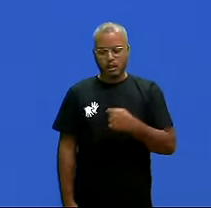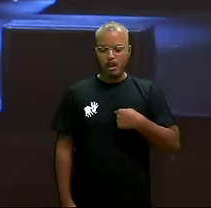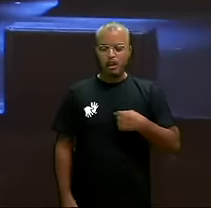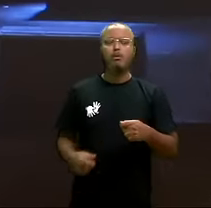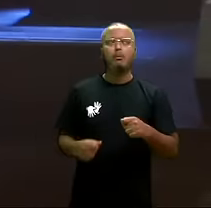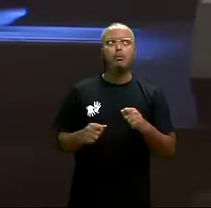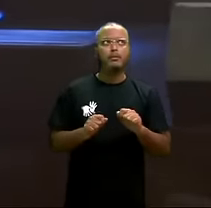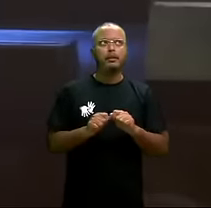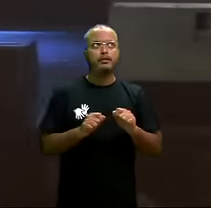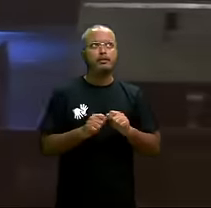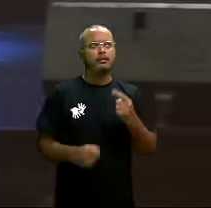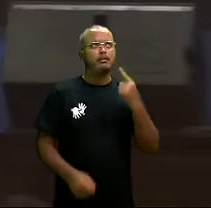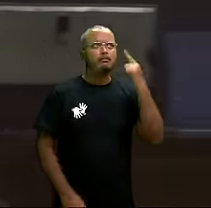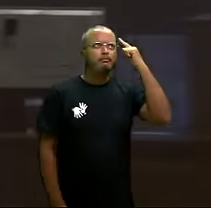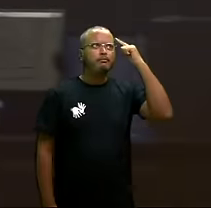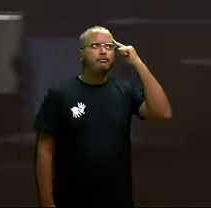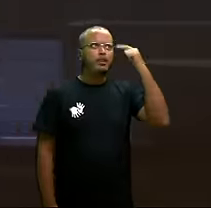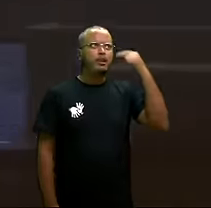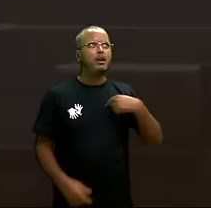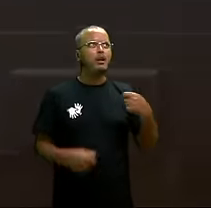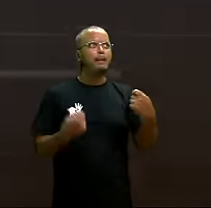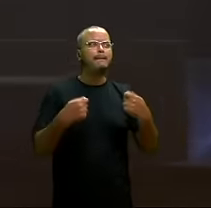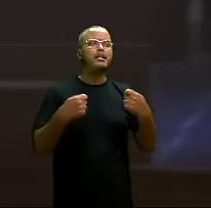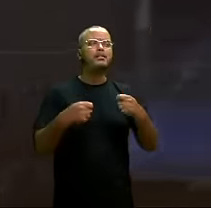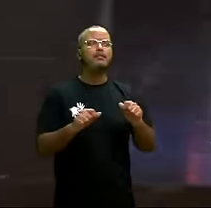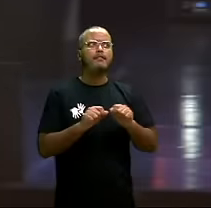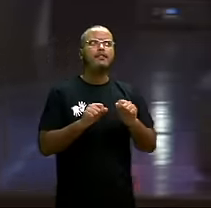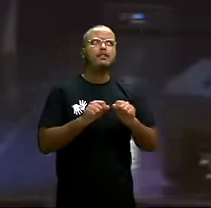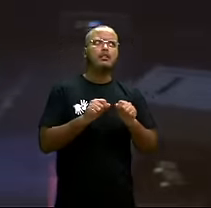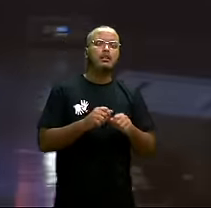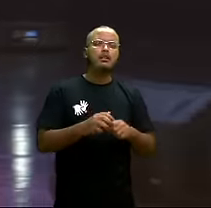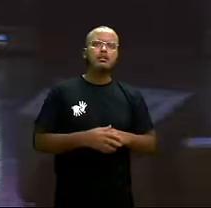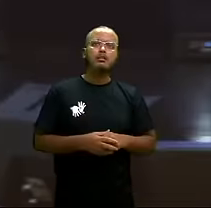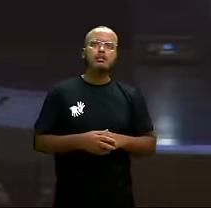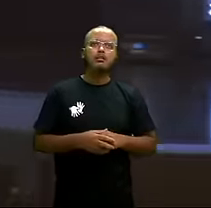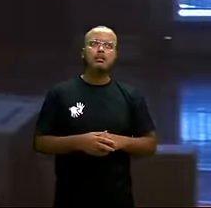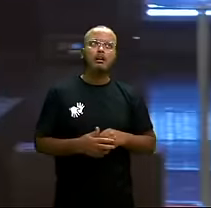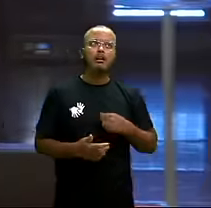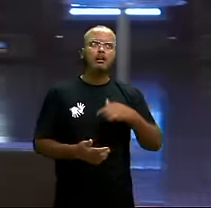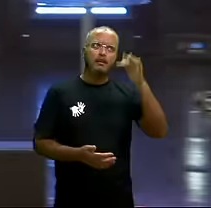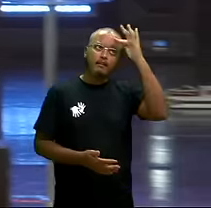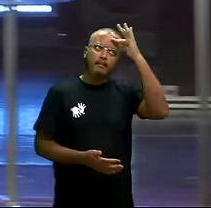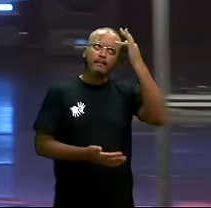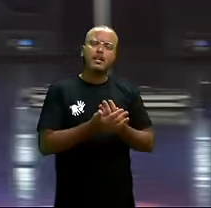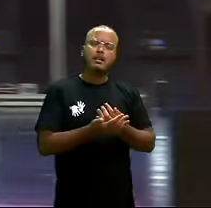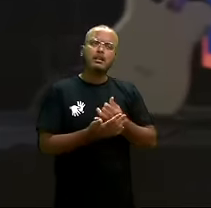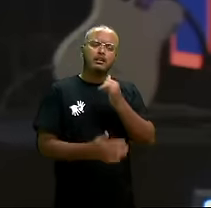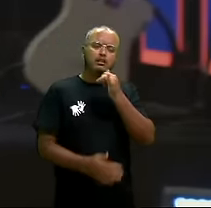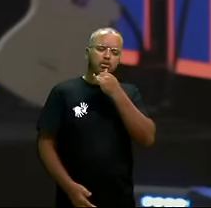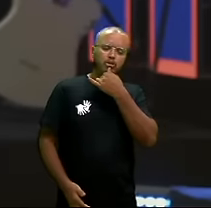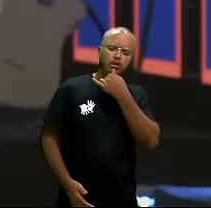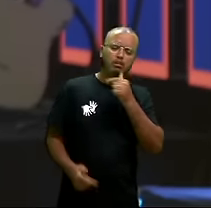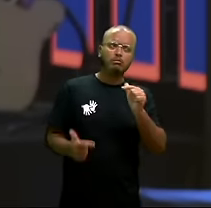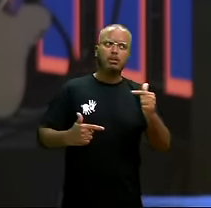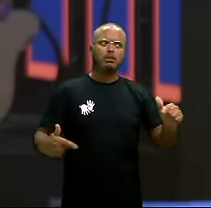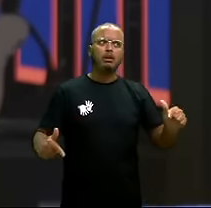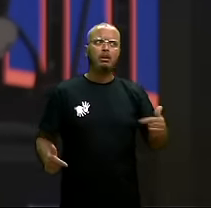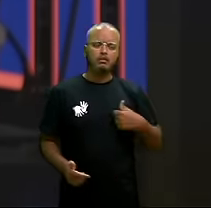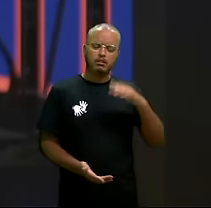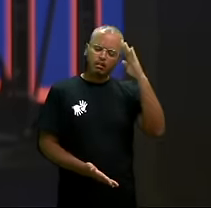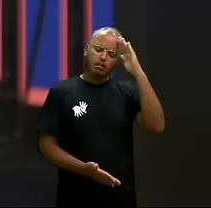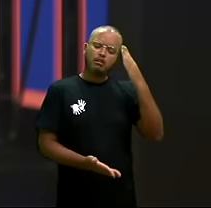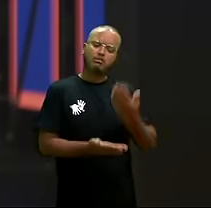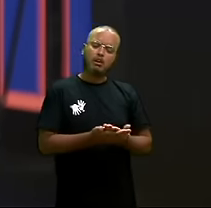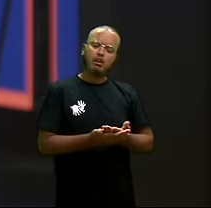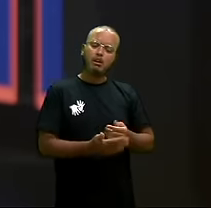que você tá assim? Levanta essa cabeça. Pega essa cabeça, põe o pé e vai na fé. Manda essa tristeza embora. Vai, filho, vai. Pode acreditar que o